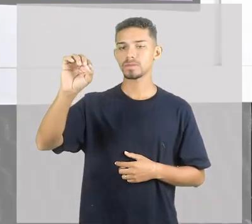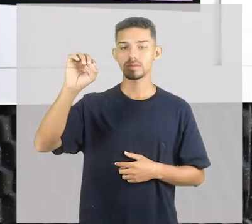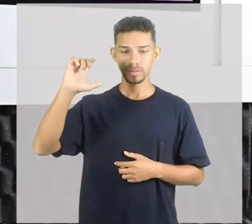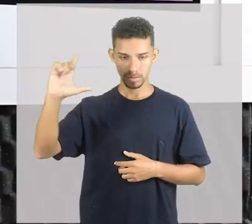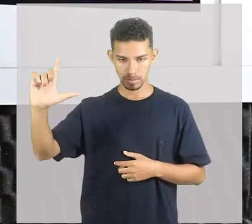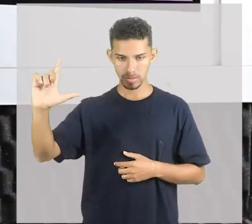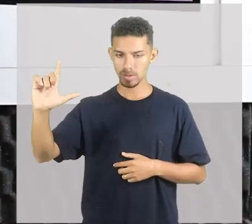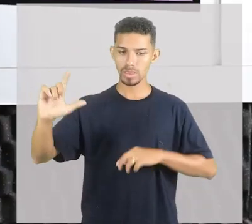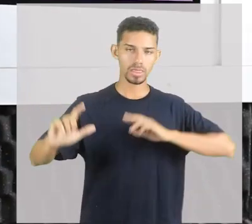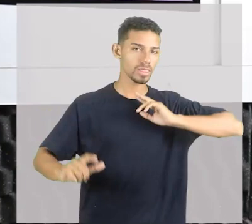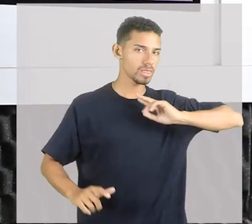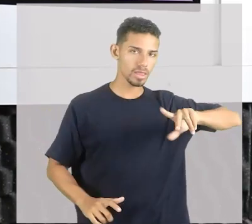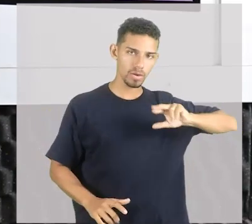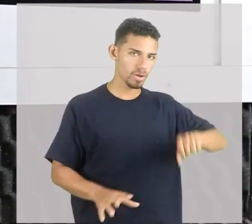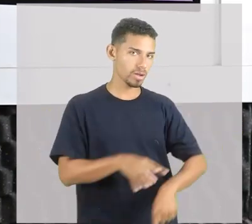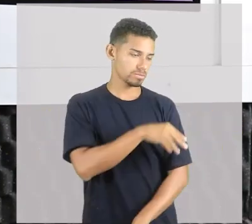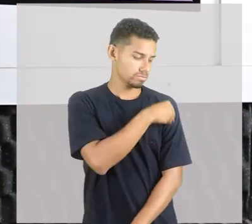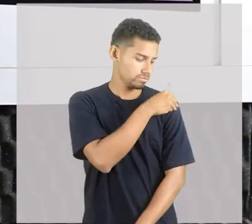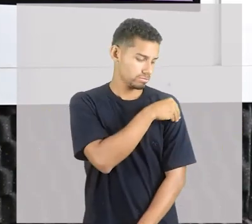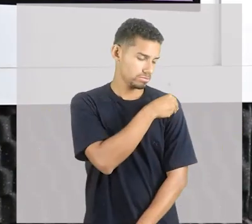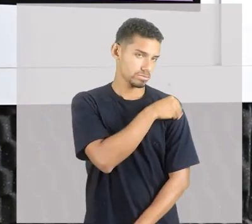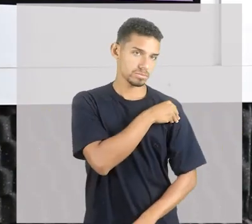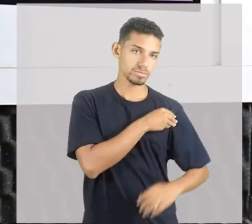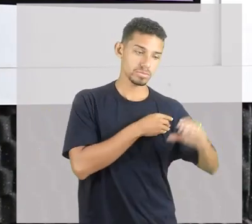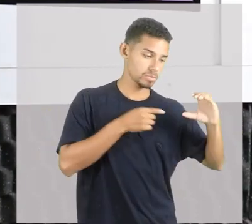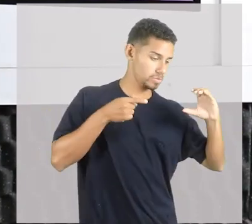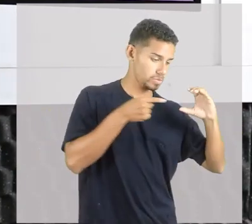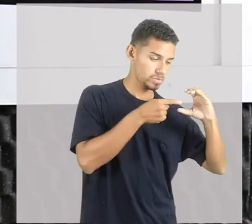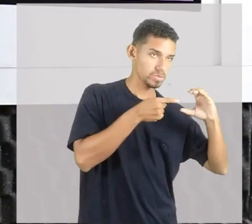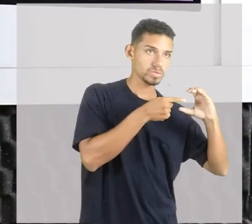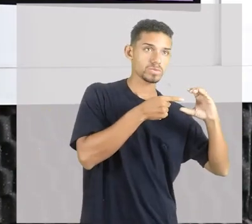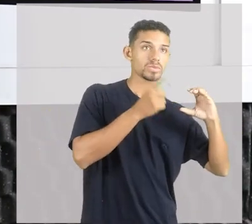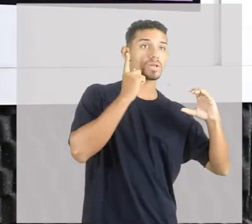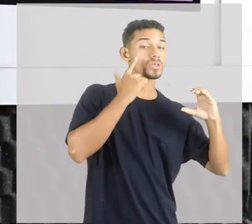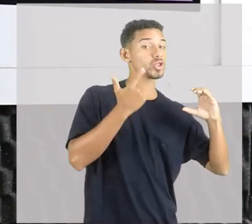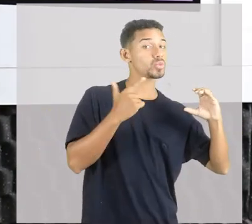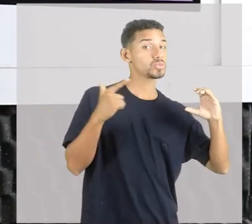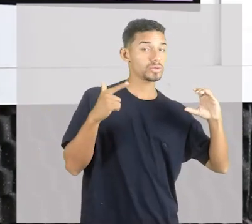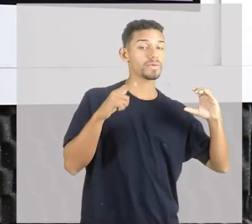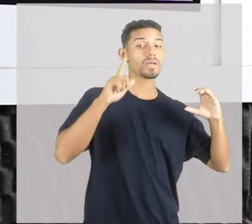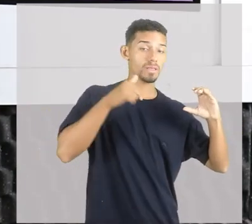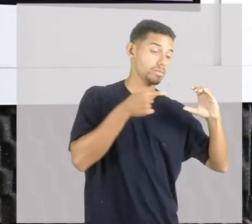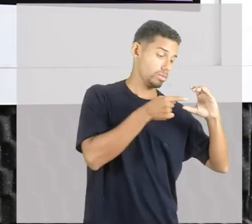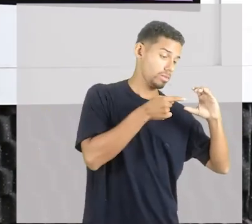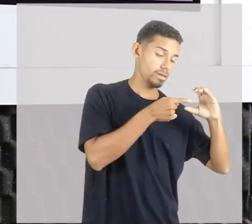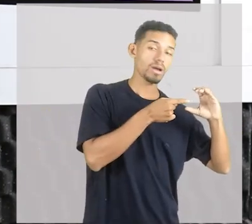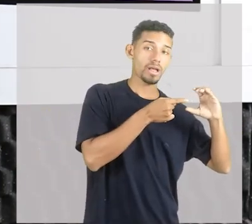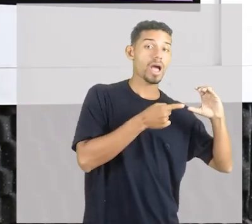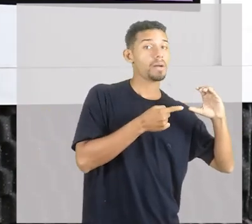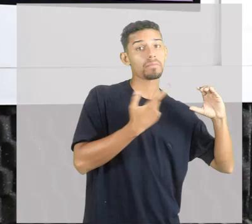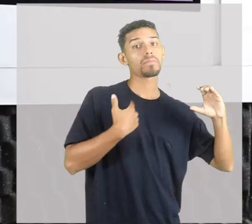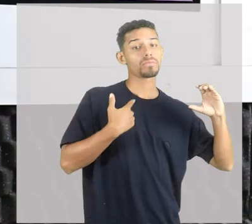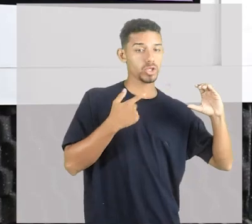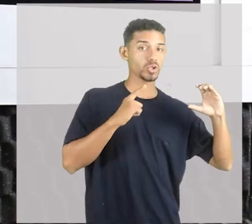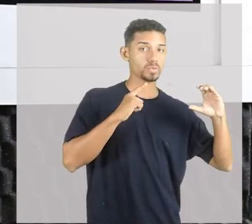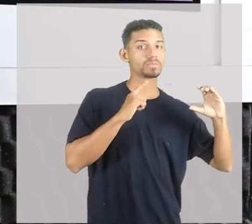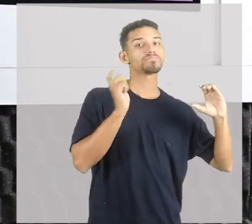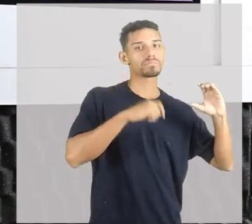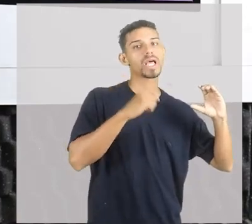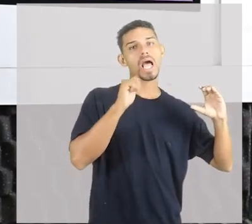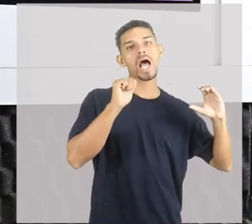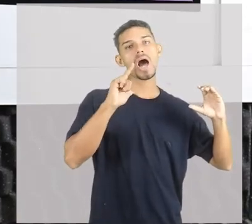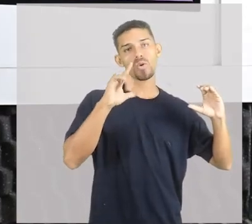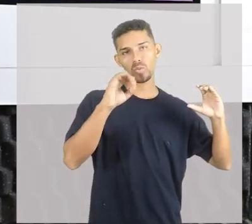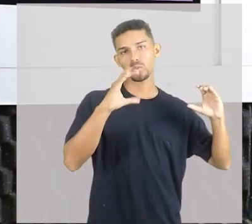um álcool. Ó, só para você ter uma ideia, se não tivesse esse tracinho bem aqui, ó, seria um álcool, sabia? Porque ali eu não teria